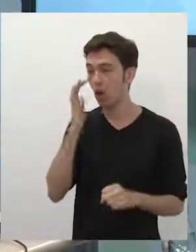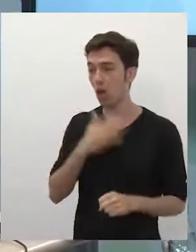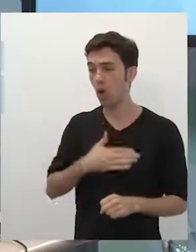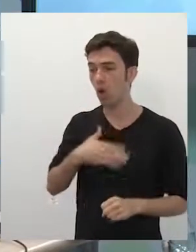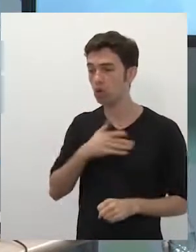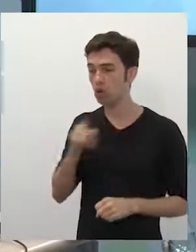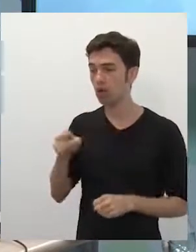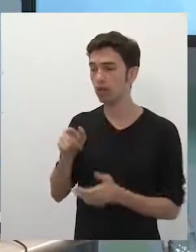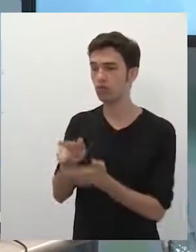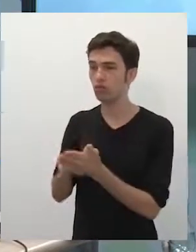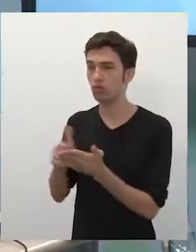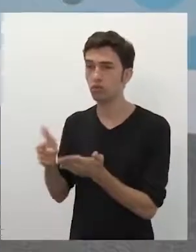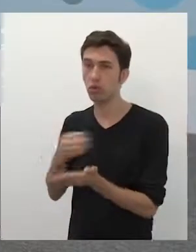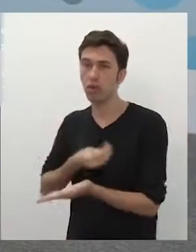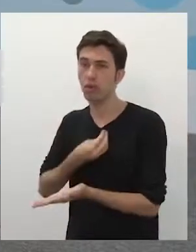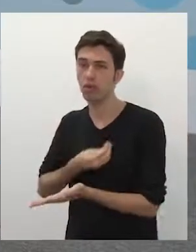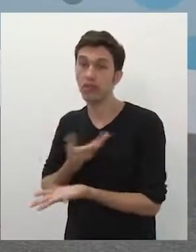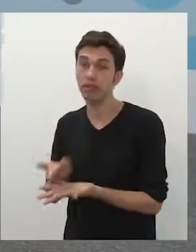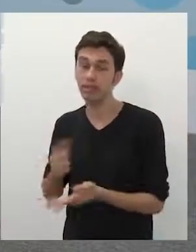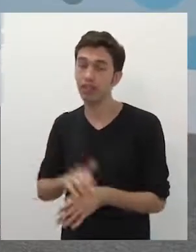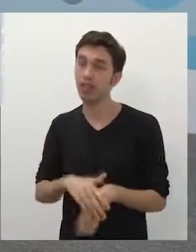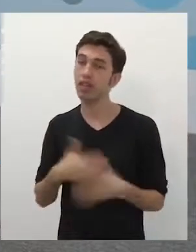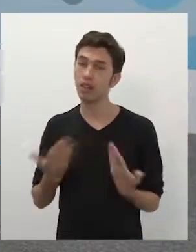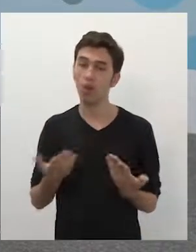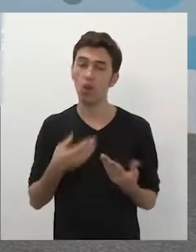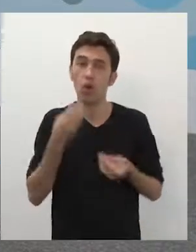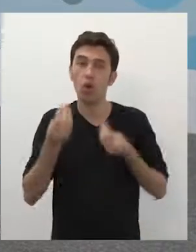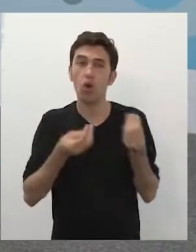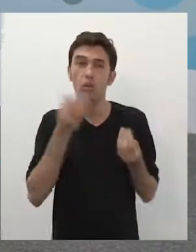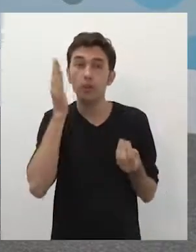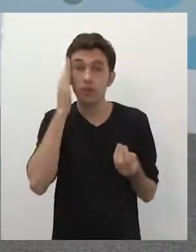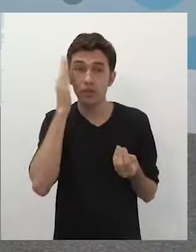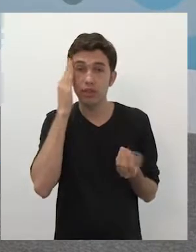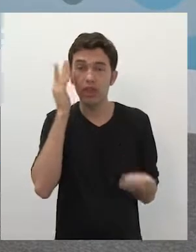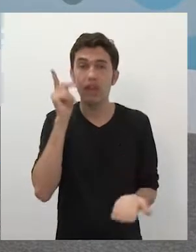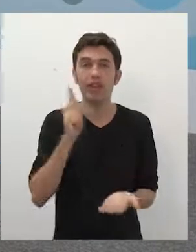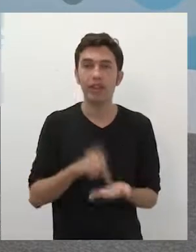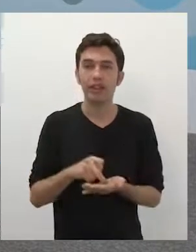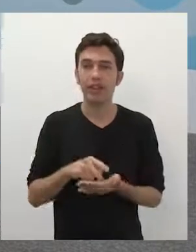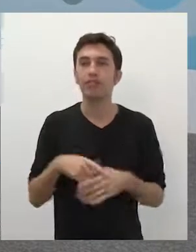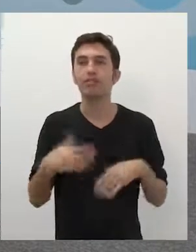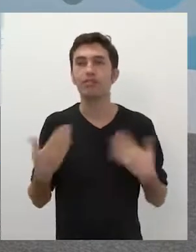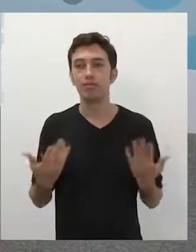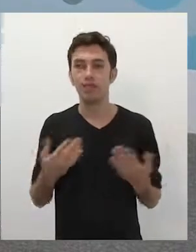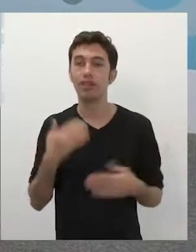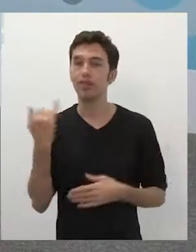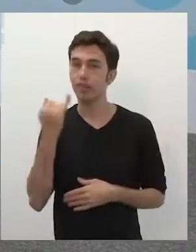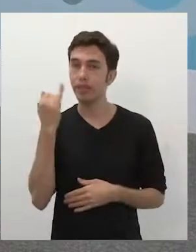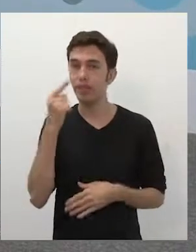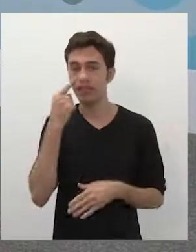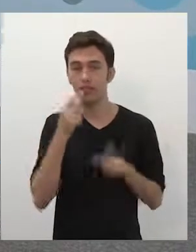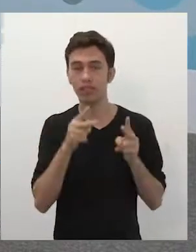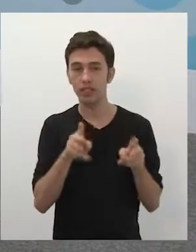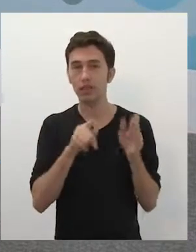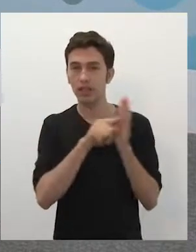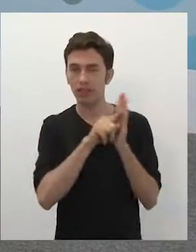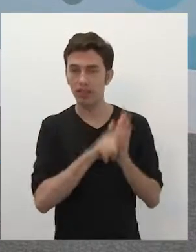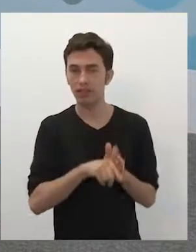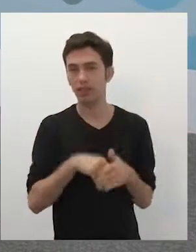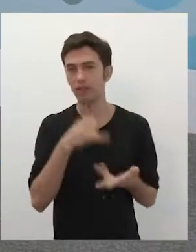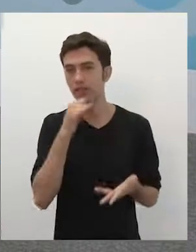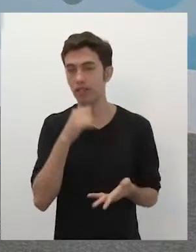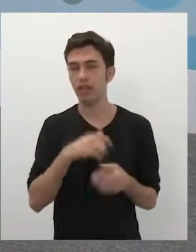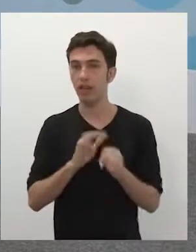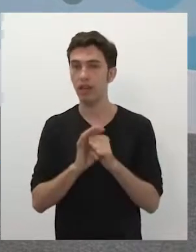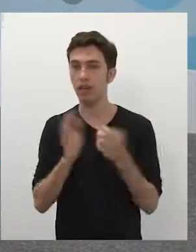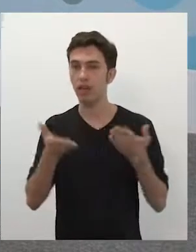essa informação. Sim, se é verídica divulgada. realmente, né? Se os dados estão batendo. Aconteceu muito isso agora no Covid, né? Uhum. No